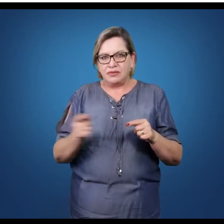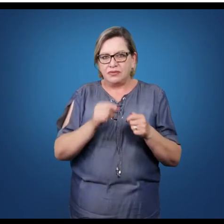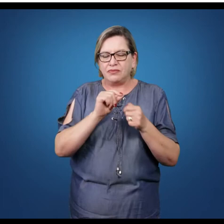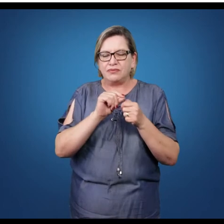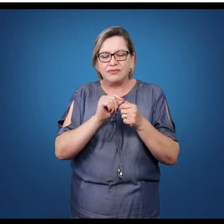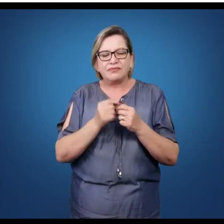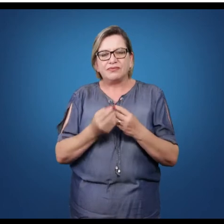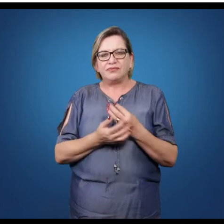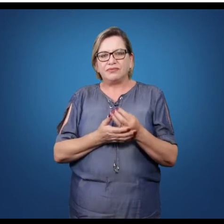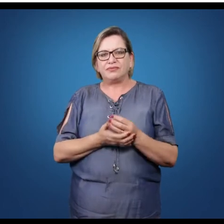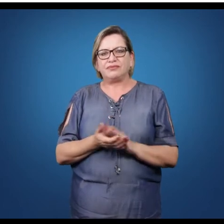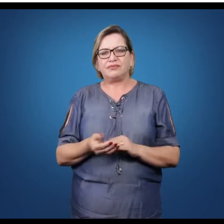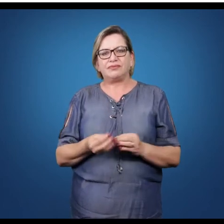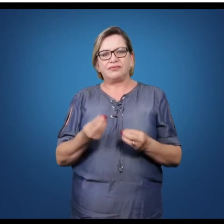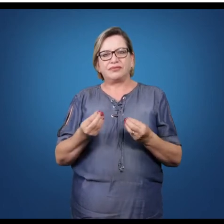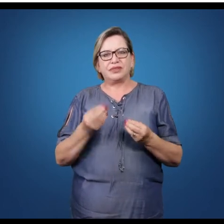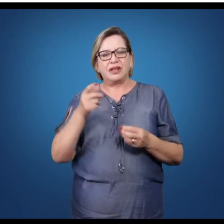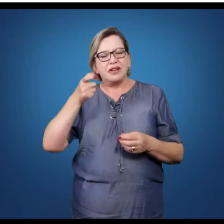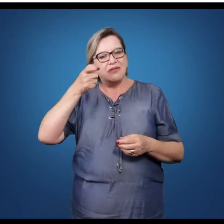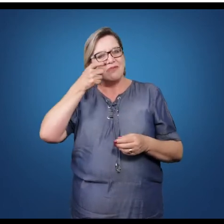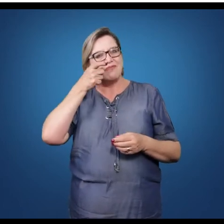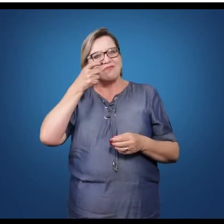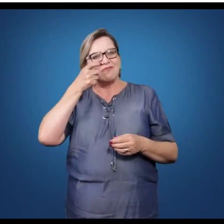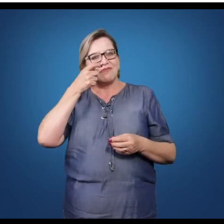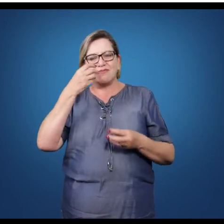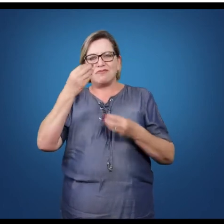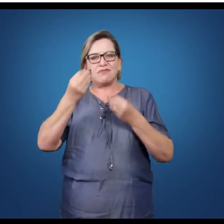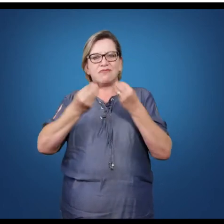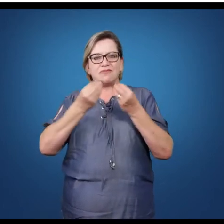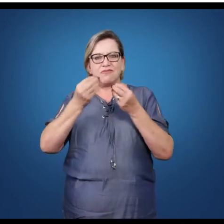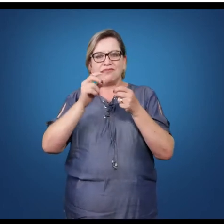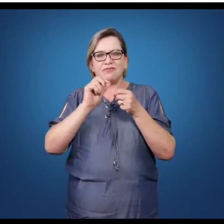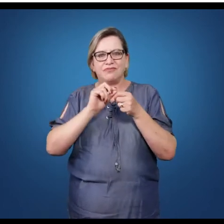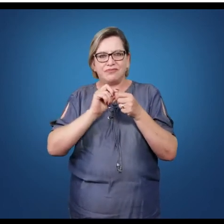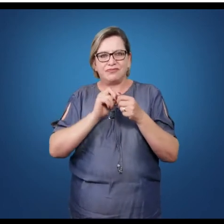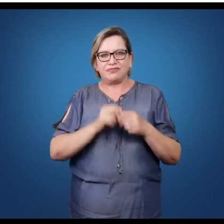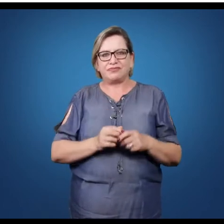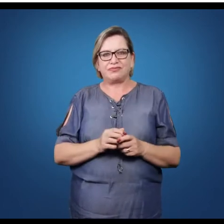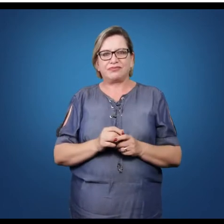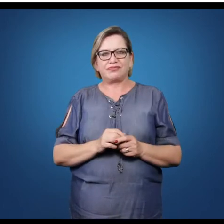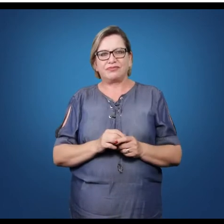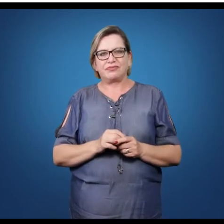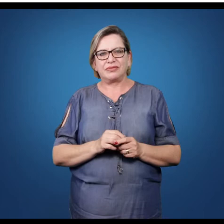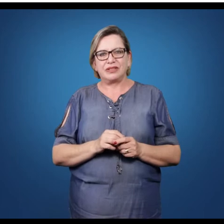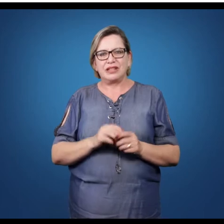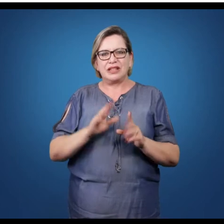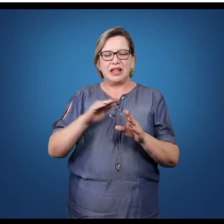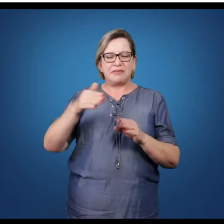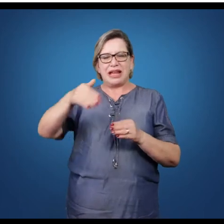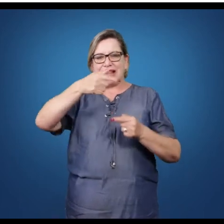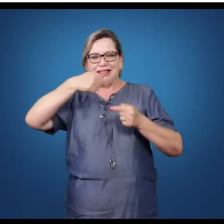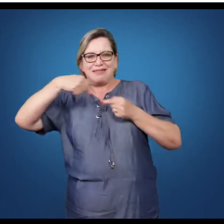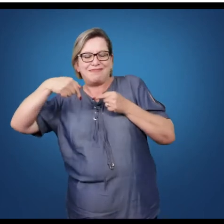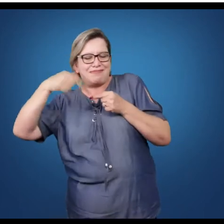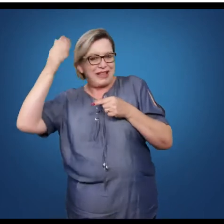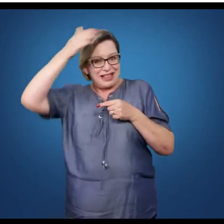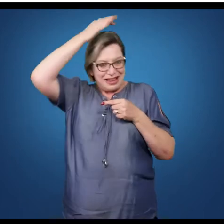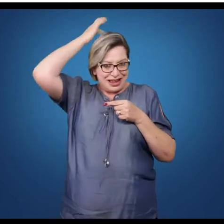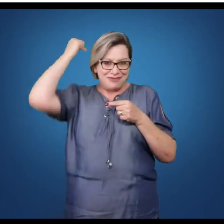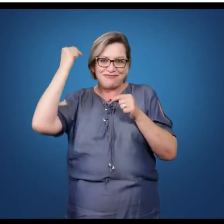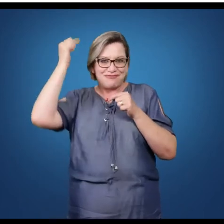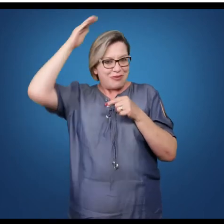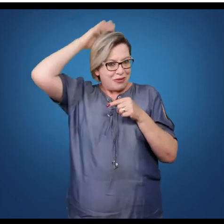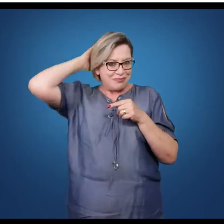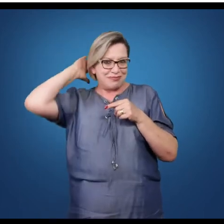trás. Passa para ela e passa por trás, isso. Por trás, isso, e vai.